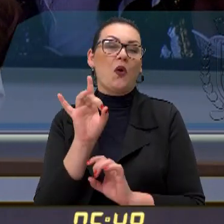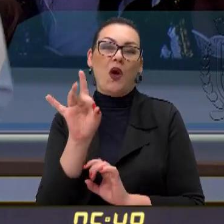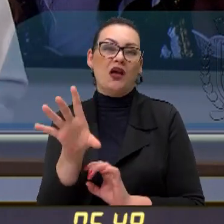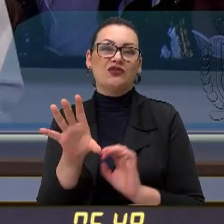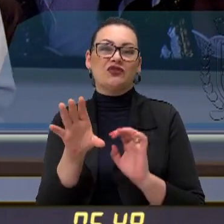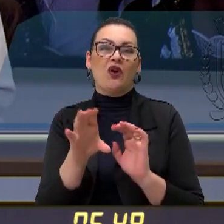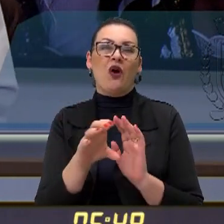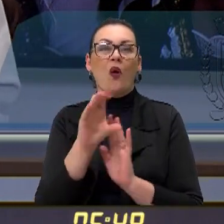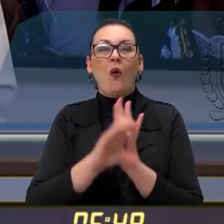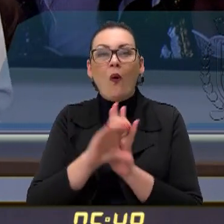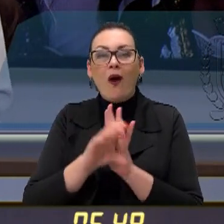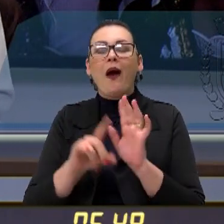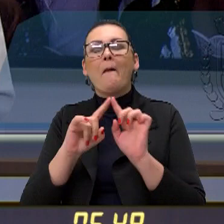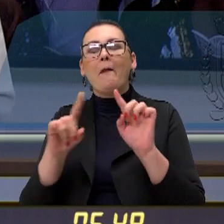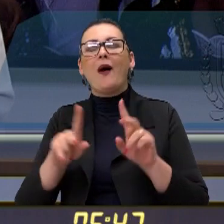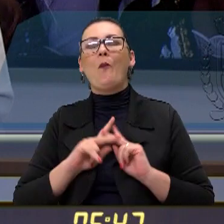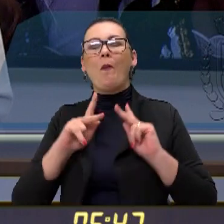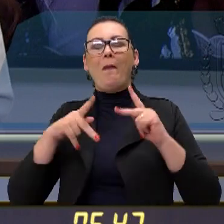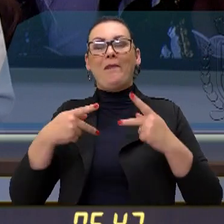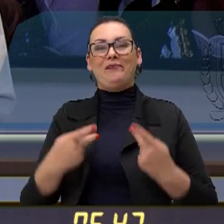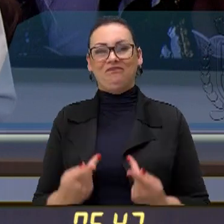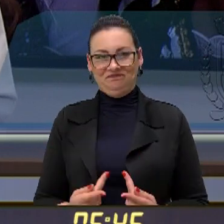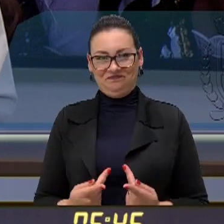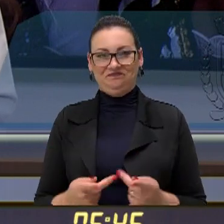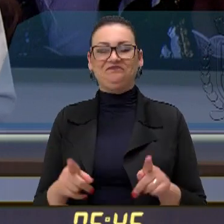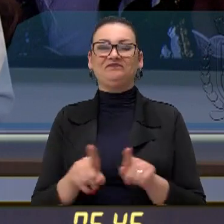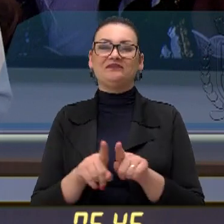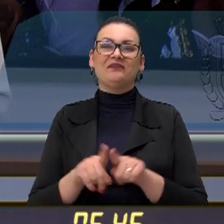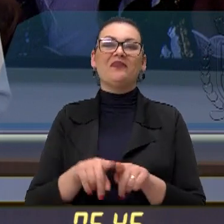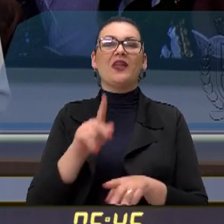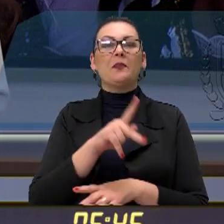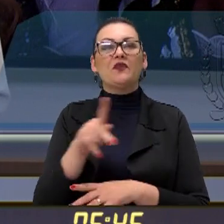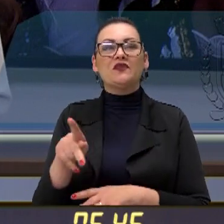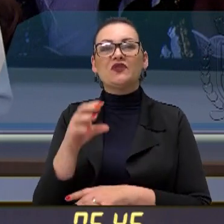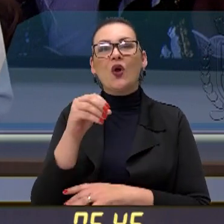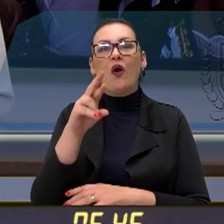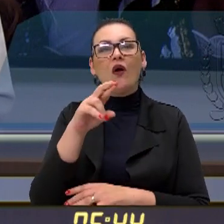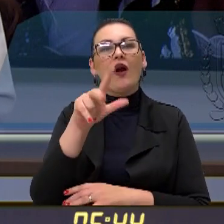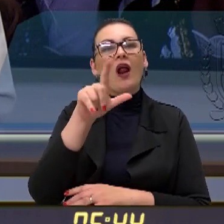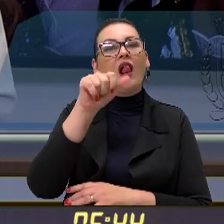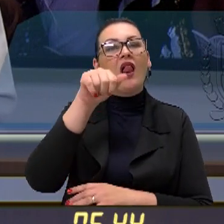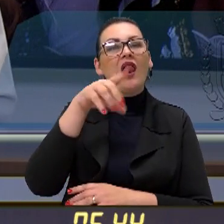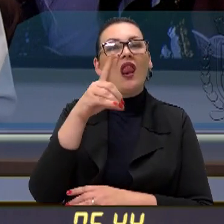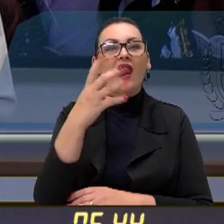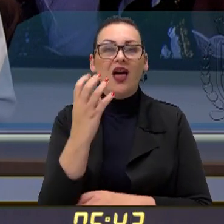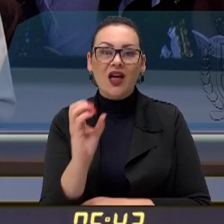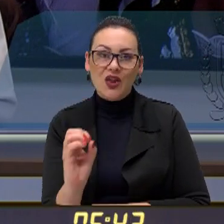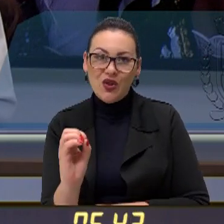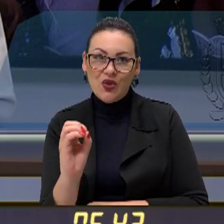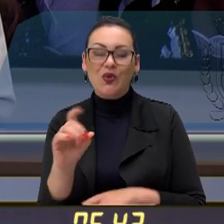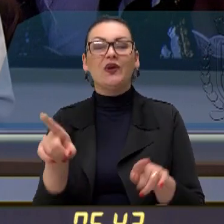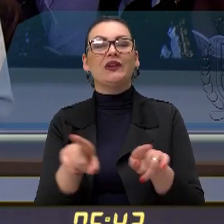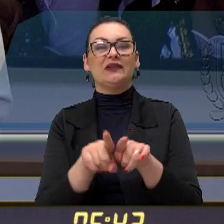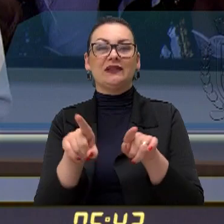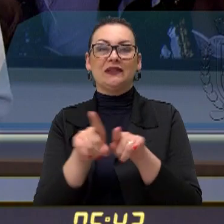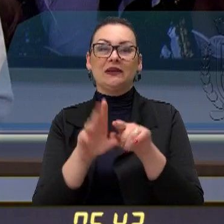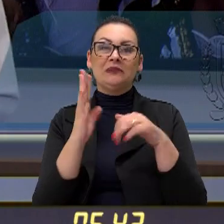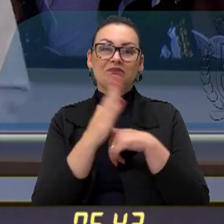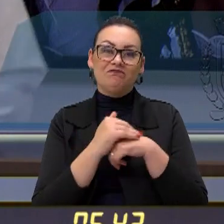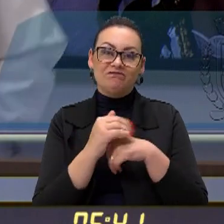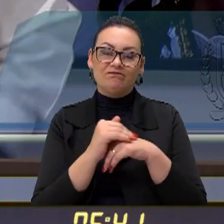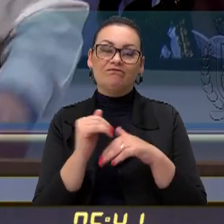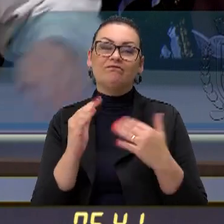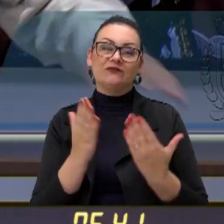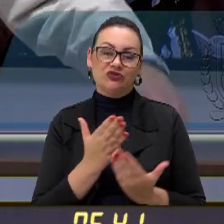questão curricular, mas como ser humano também. Professor Orlando, nosso estimado e que está num